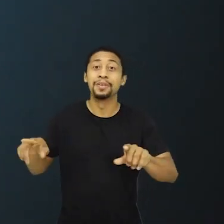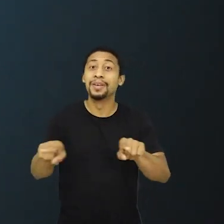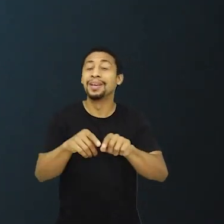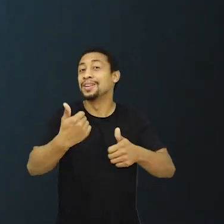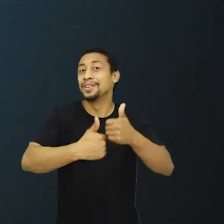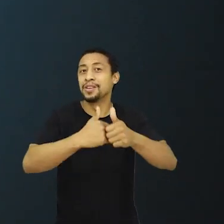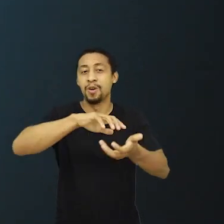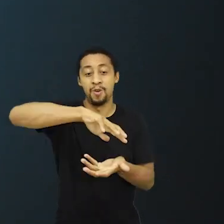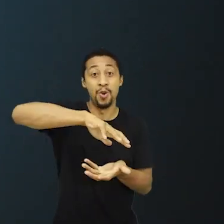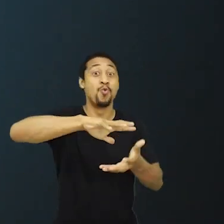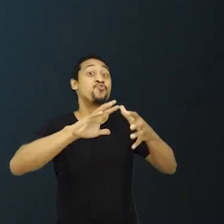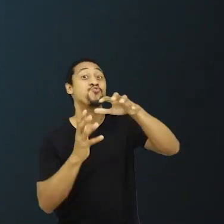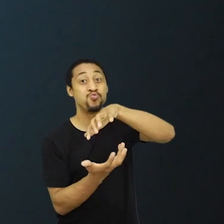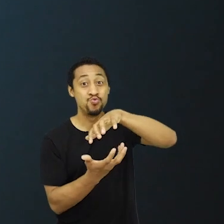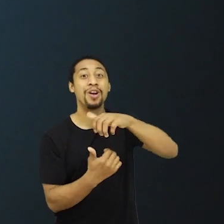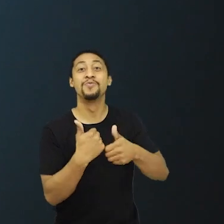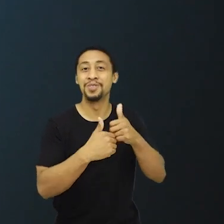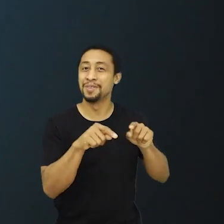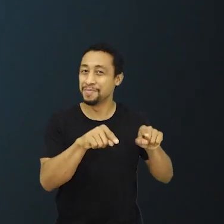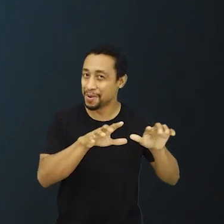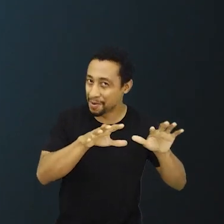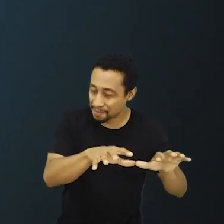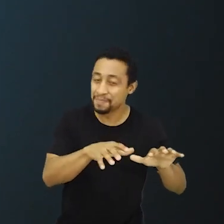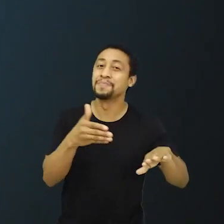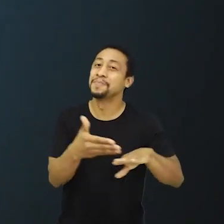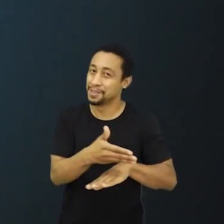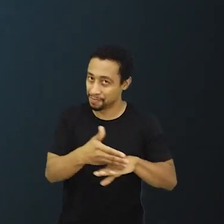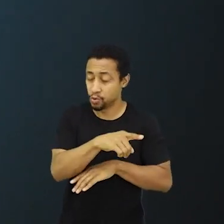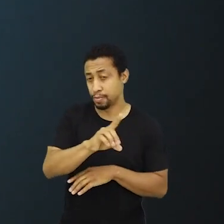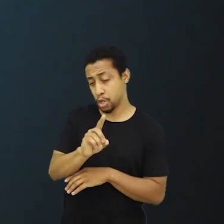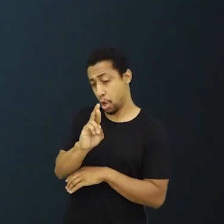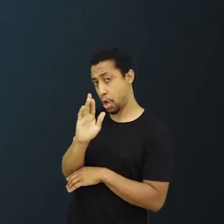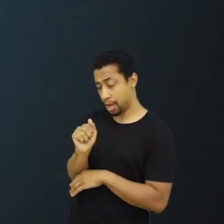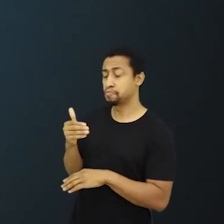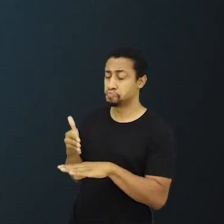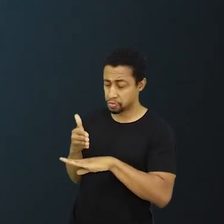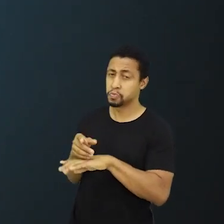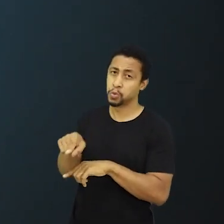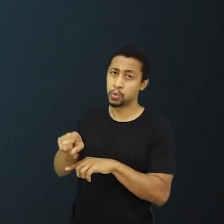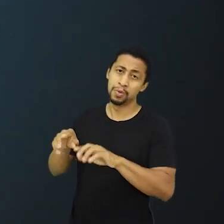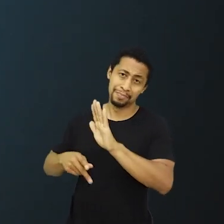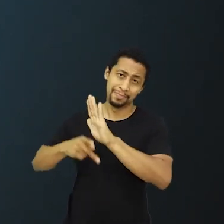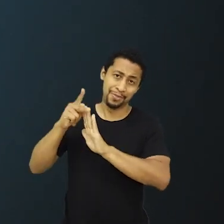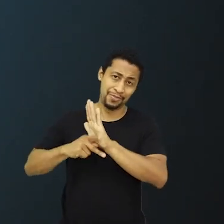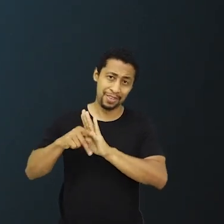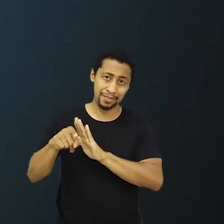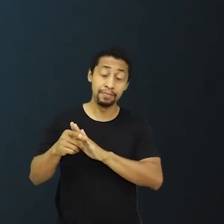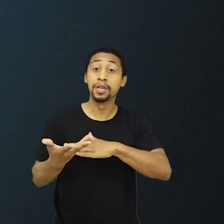do Viramundo e um roteiro, uma participação no roteiro de Doramundo. E isso é uma parte de organização de